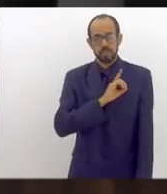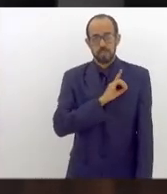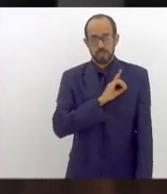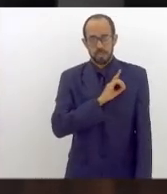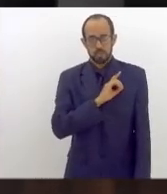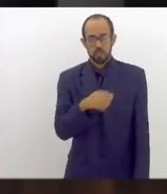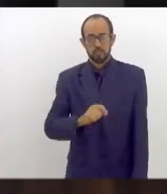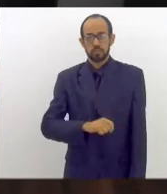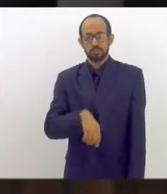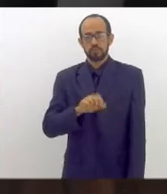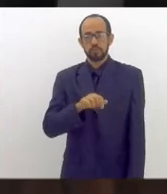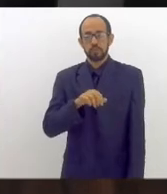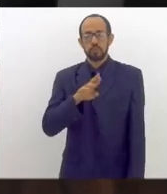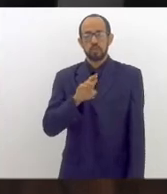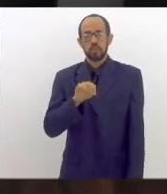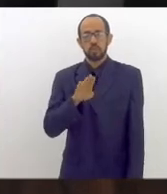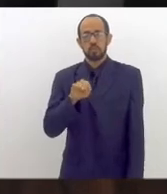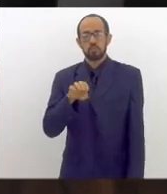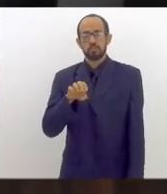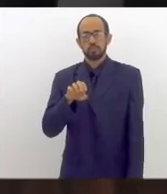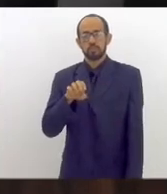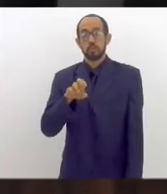rudivaldo juiz